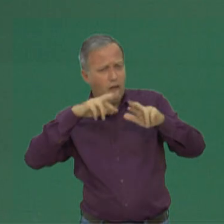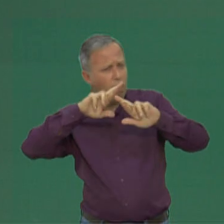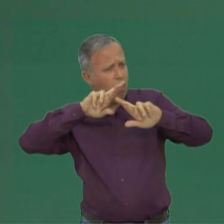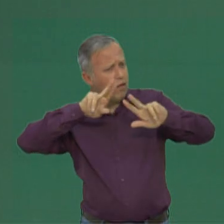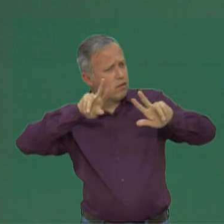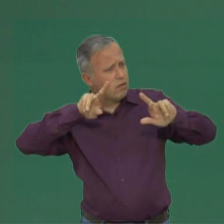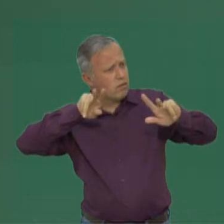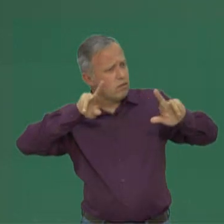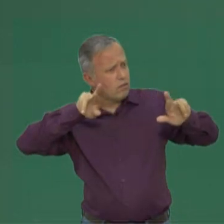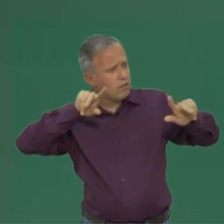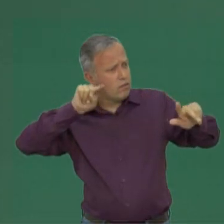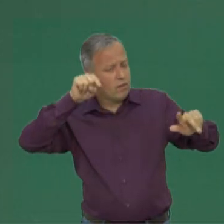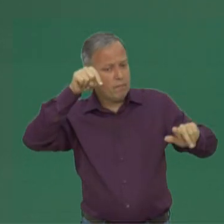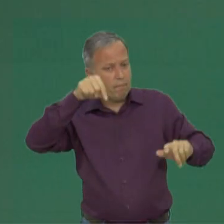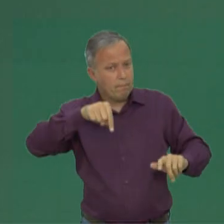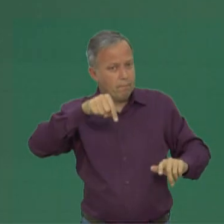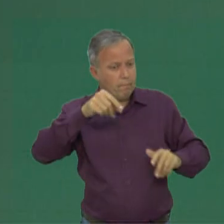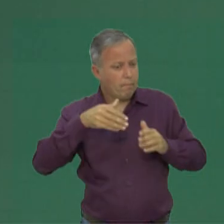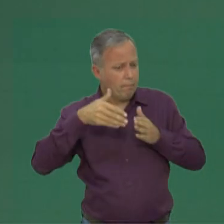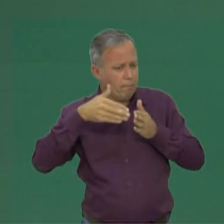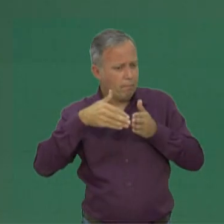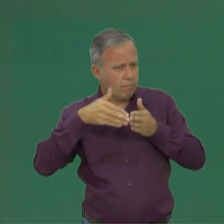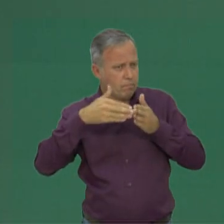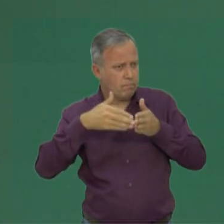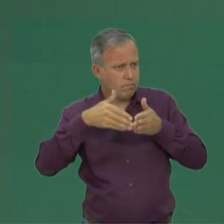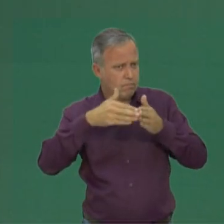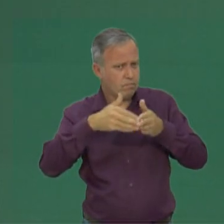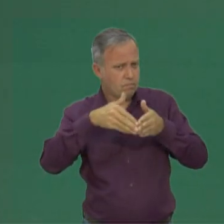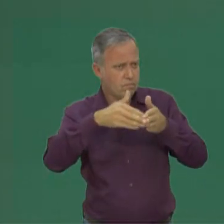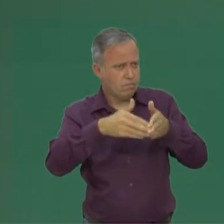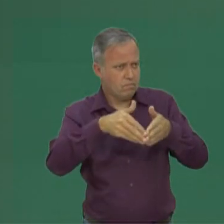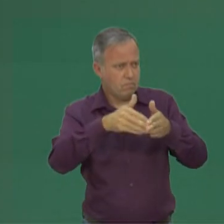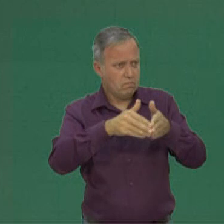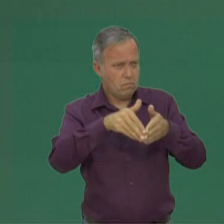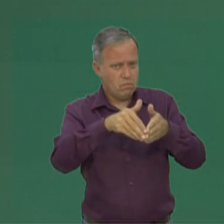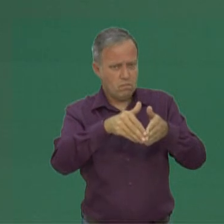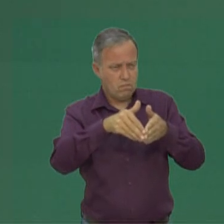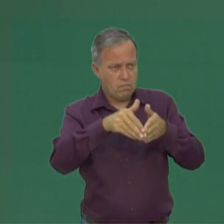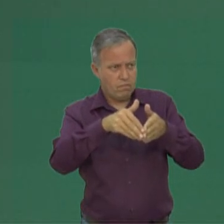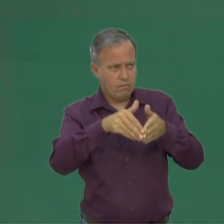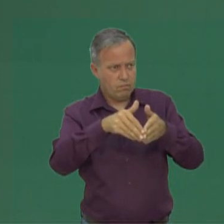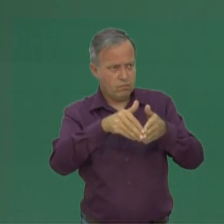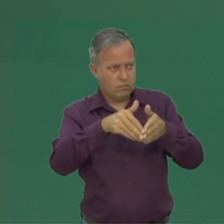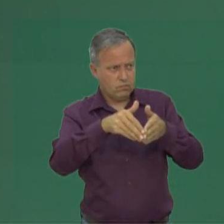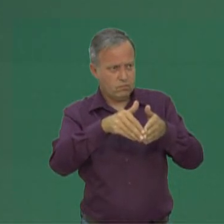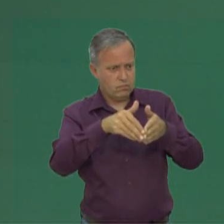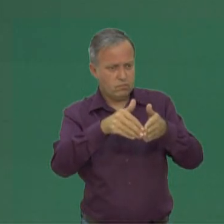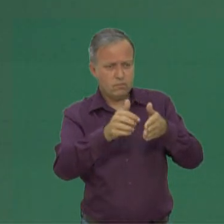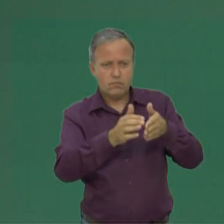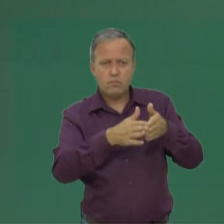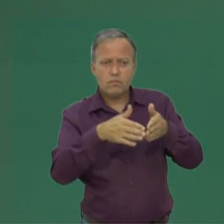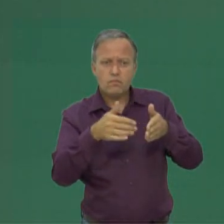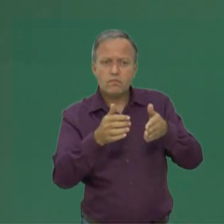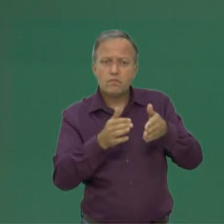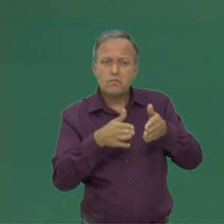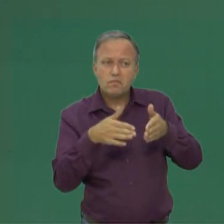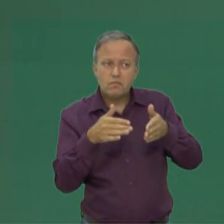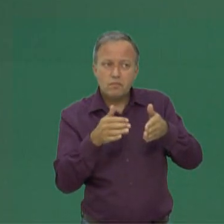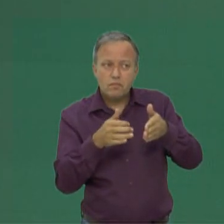seja, aqui eles estão navegando pelas águas do rio